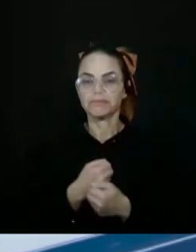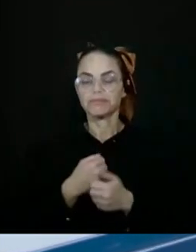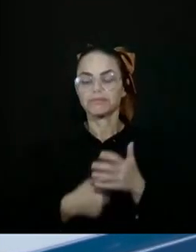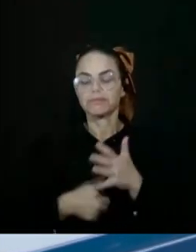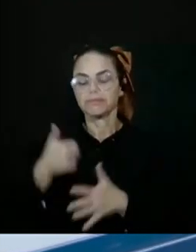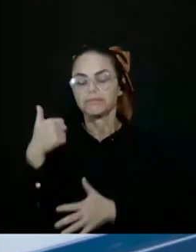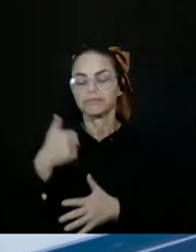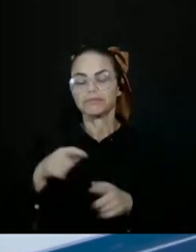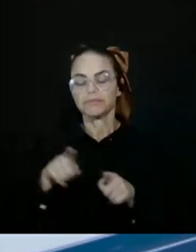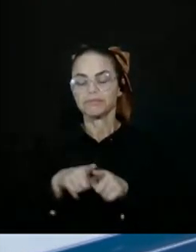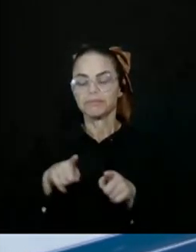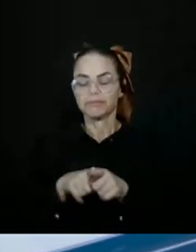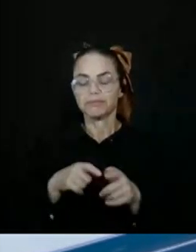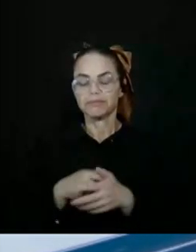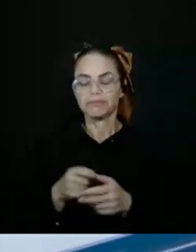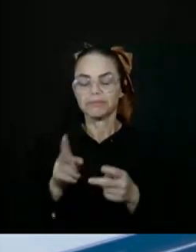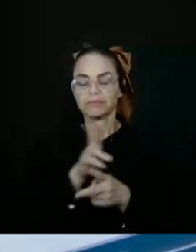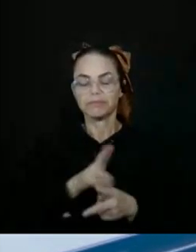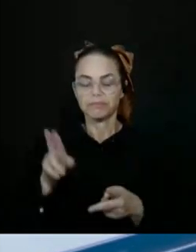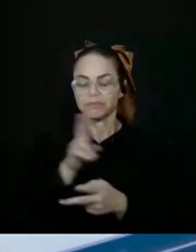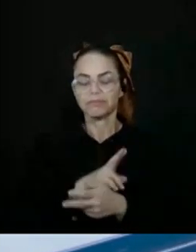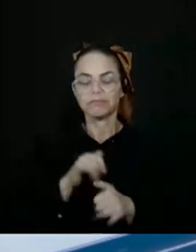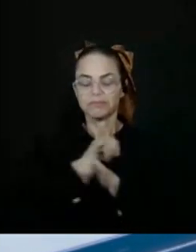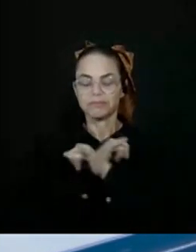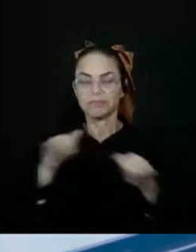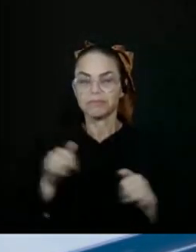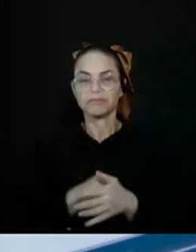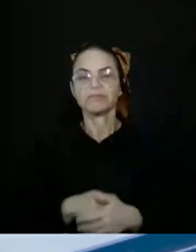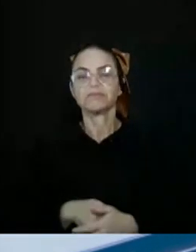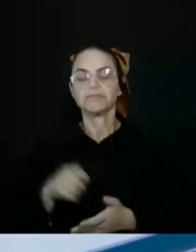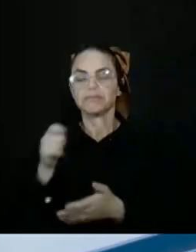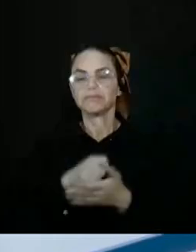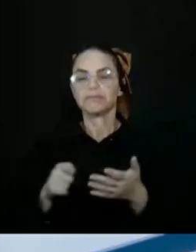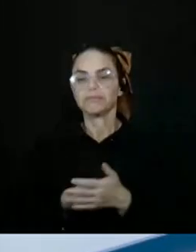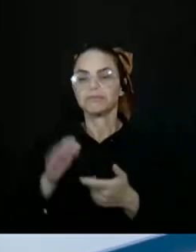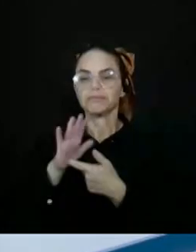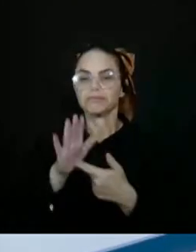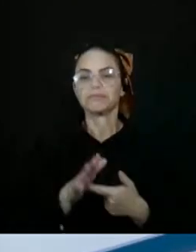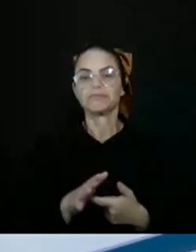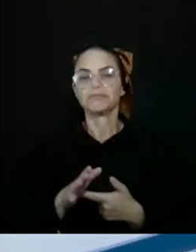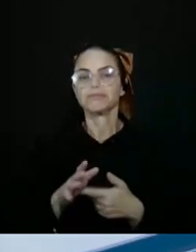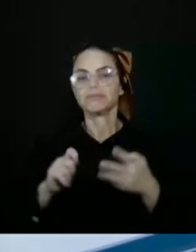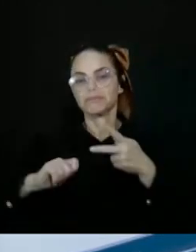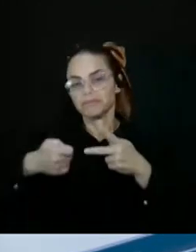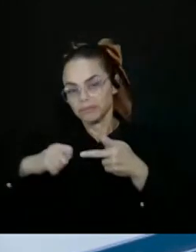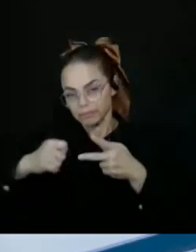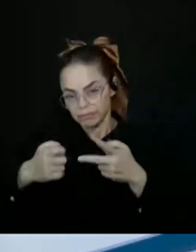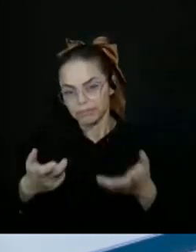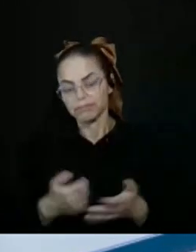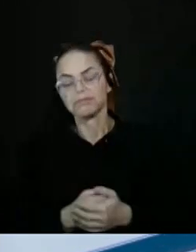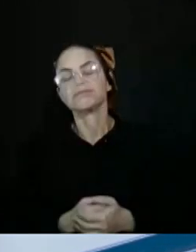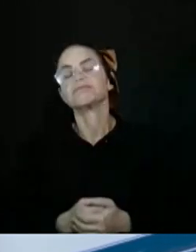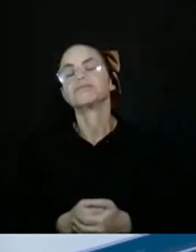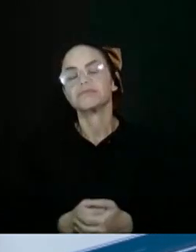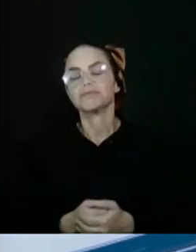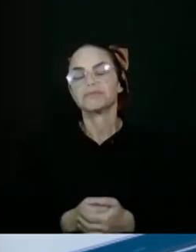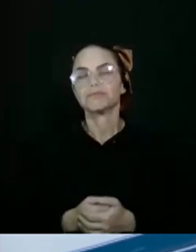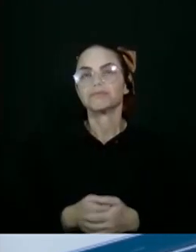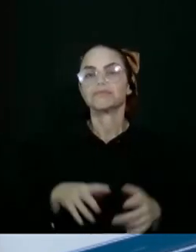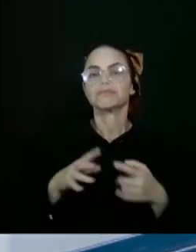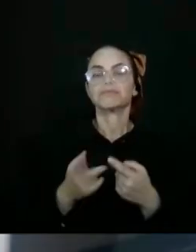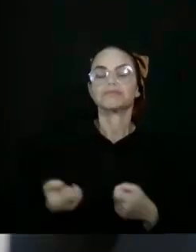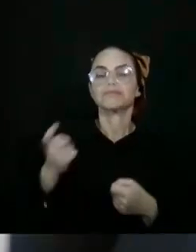também quem usa a declaração pré-preenchida e aponta o Pix como forma de restituição. Então a